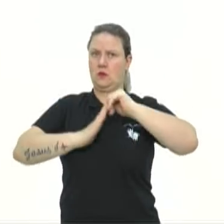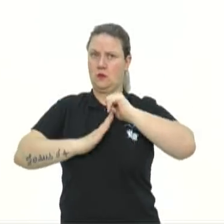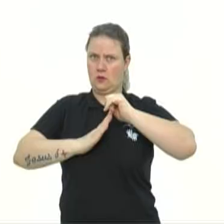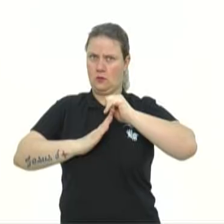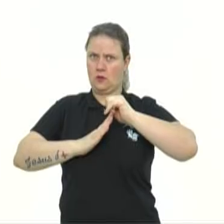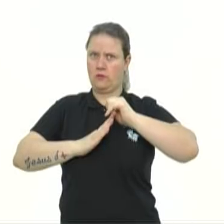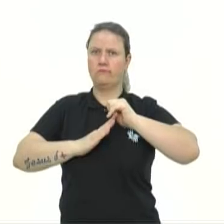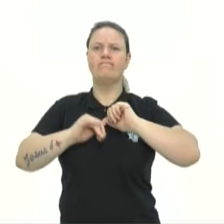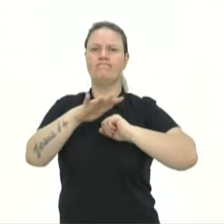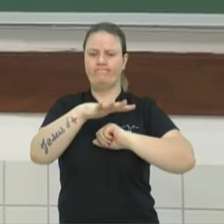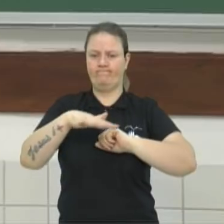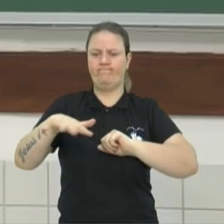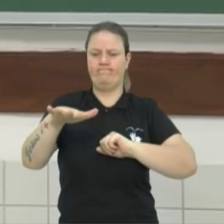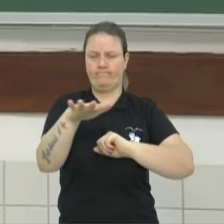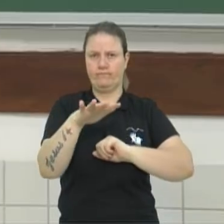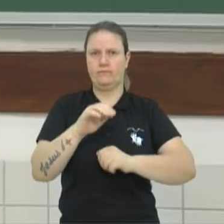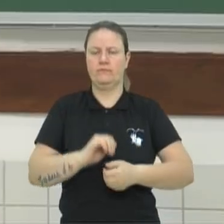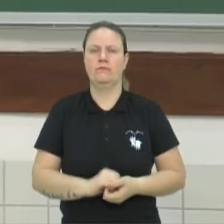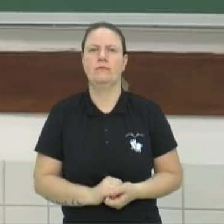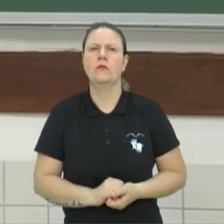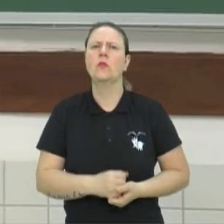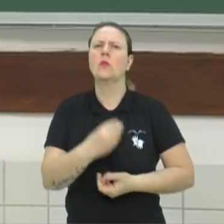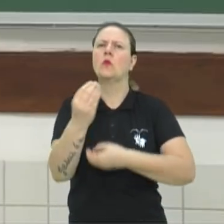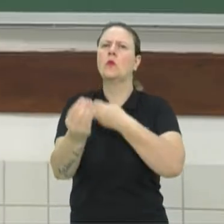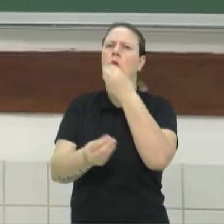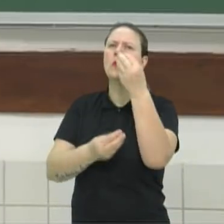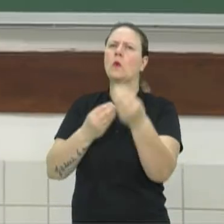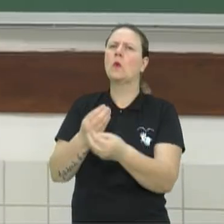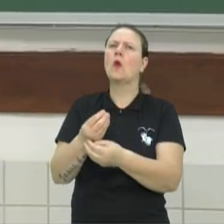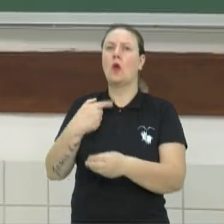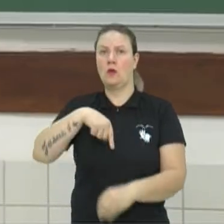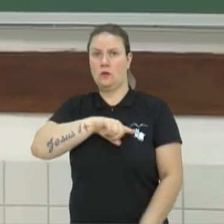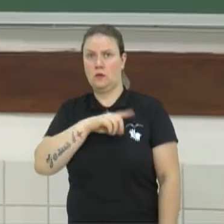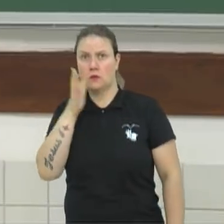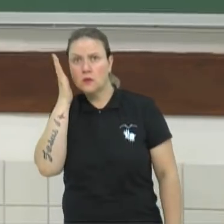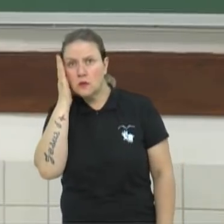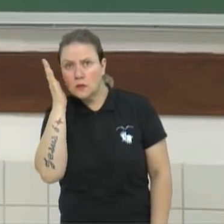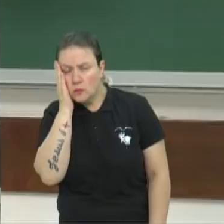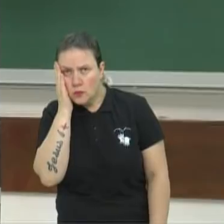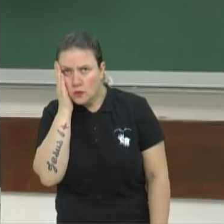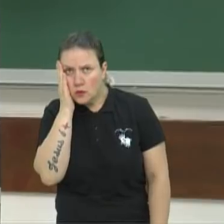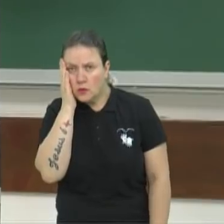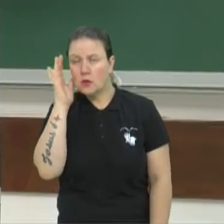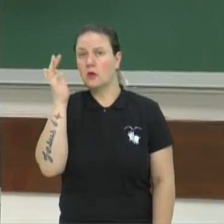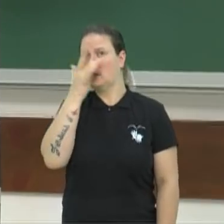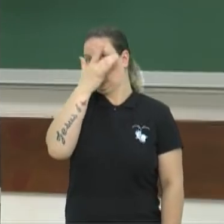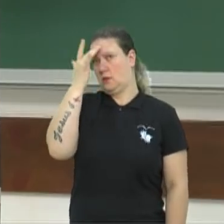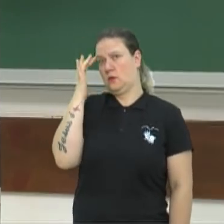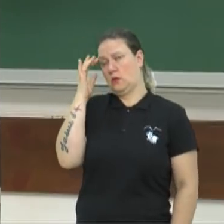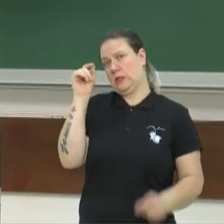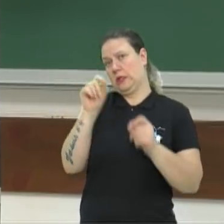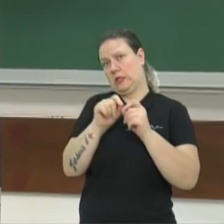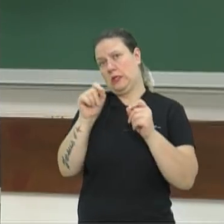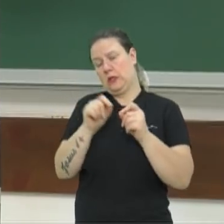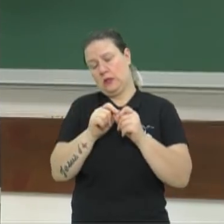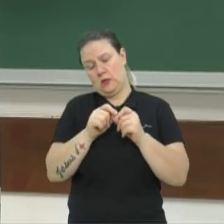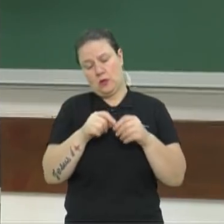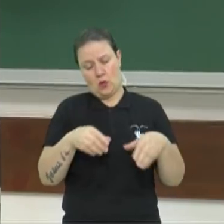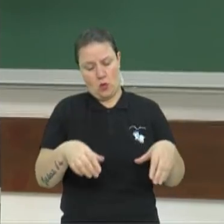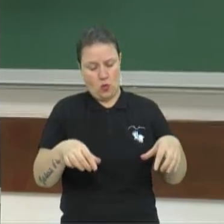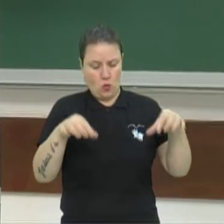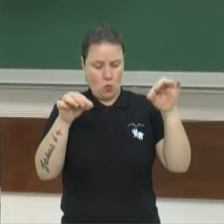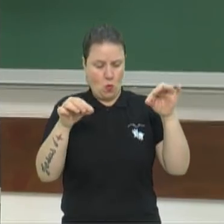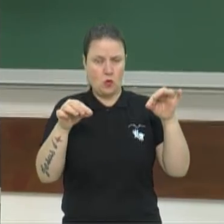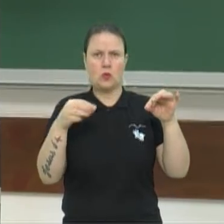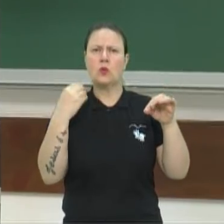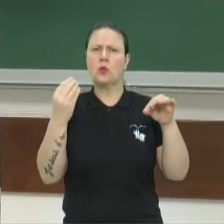tema. Então, como que a gente pode saber o quanto que tem que colocar de sal? A pessoa que faz o sal, que embala o sal, como que ela